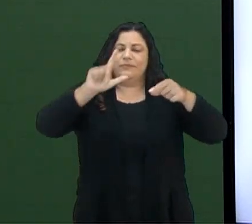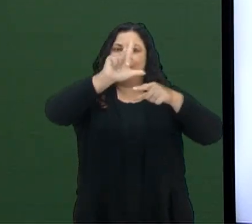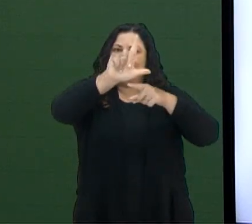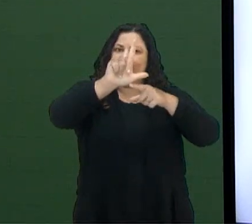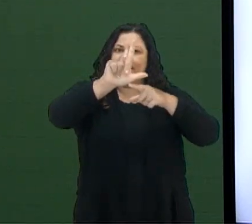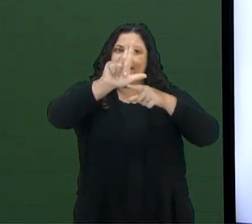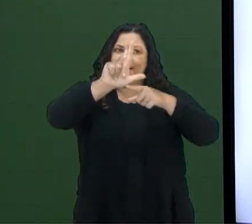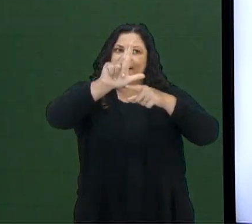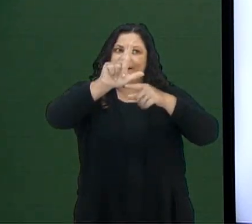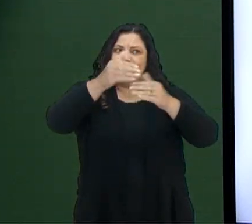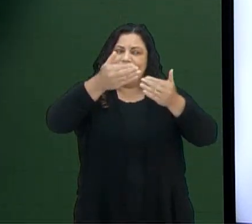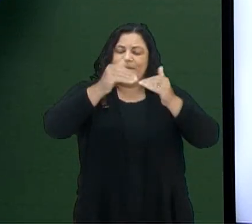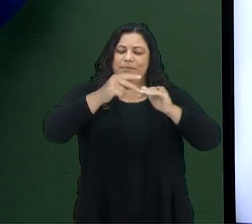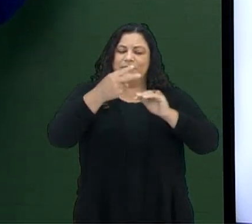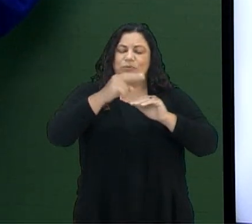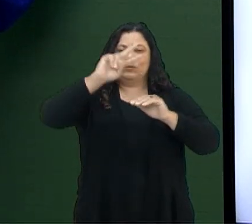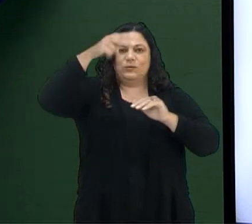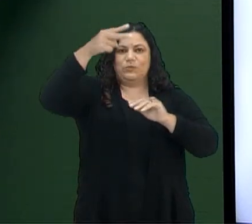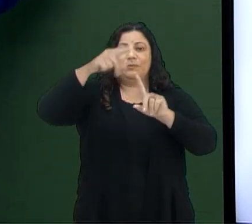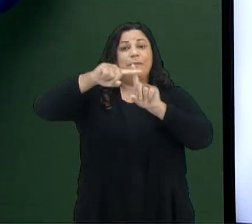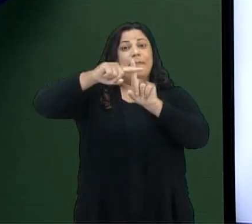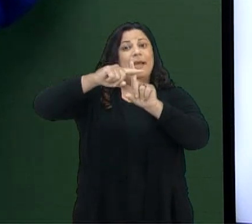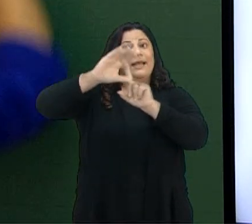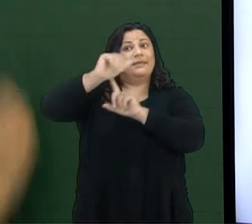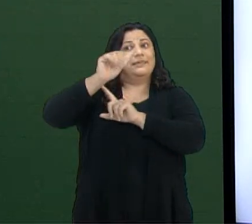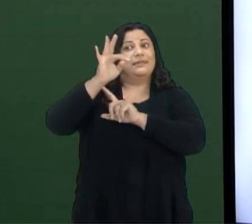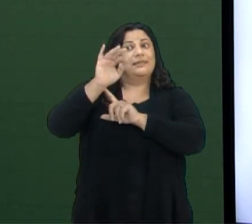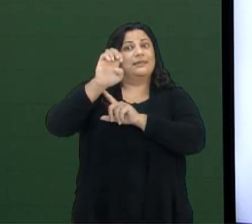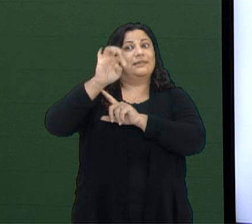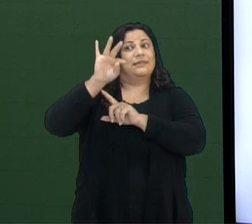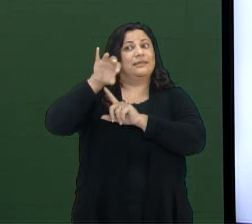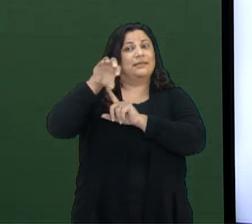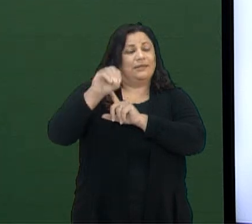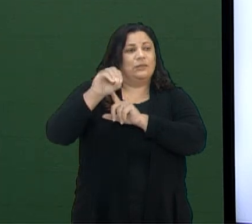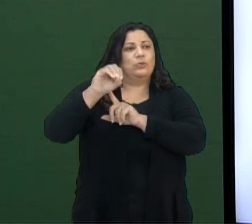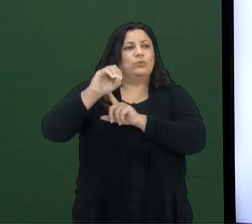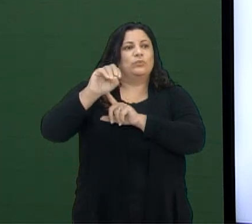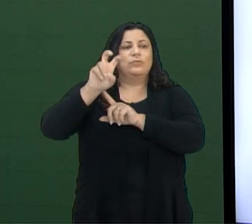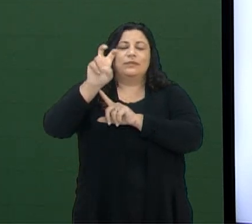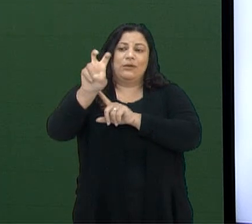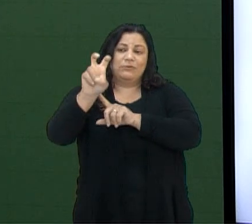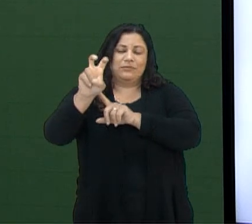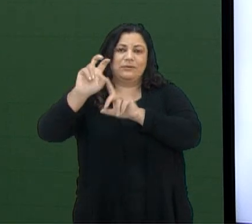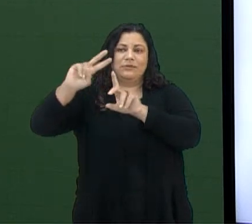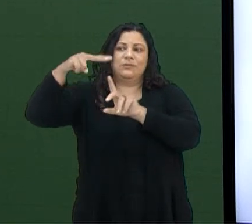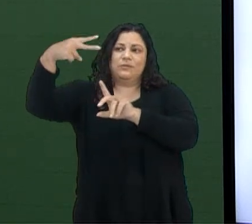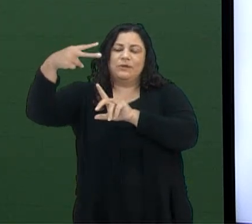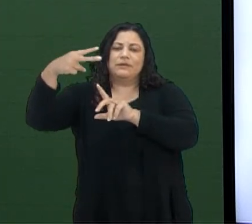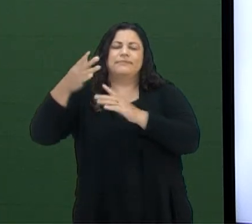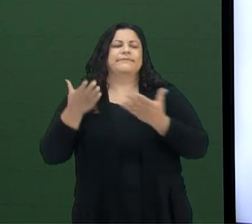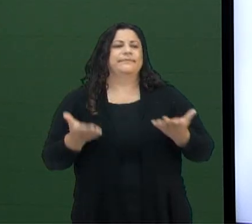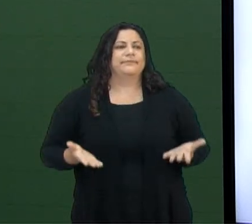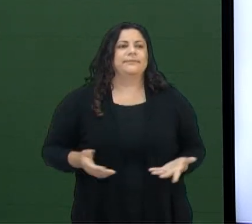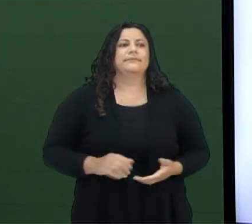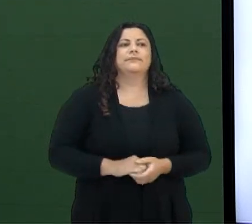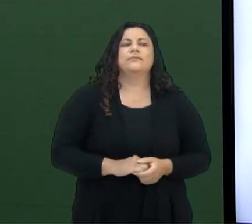mais cateto ao quadrado, 5 ao quadrado, ok? Quando a gente tem uma